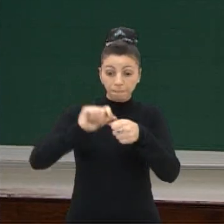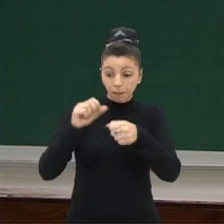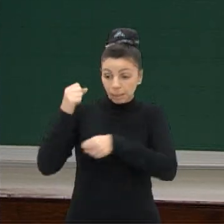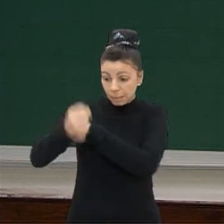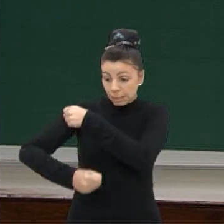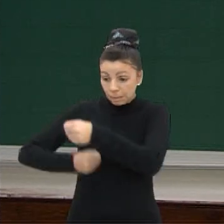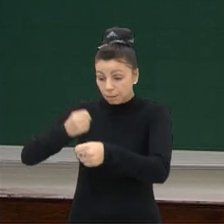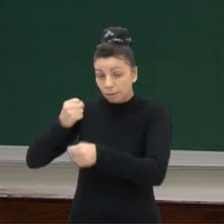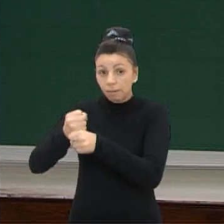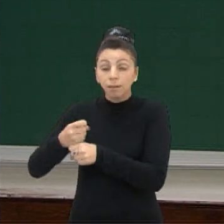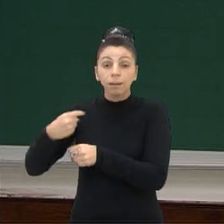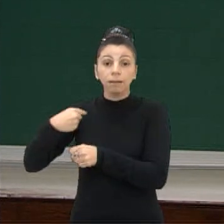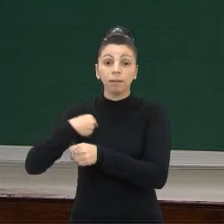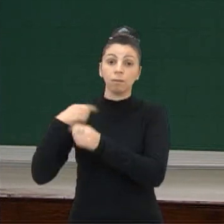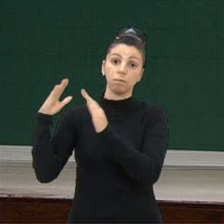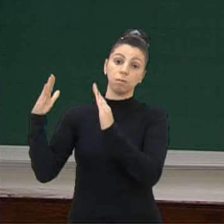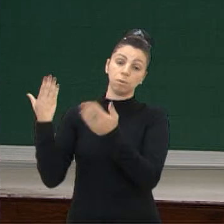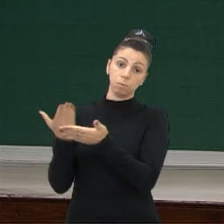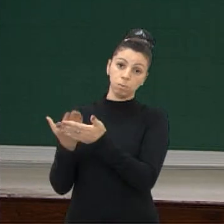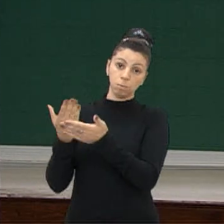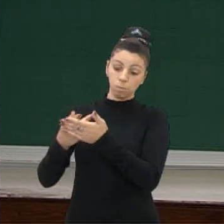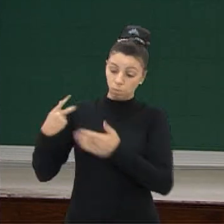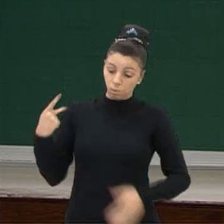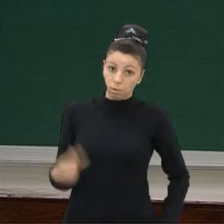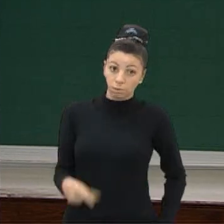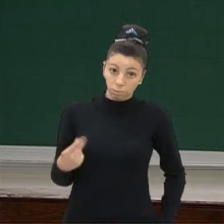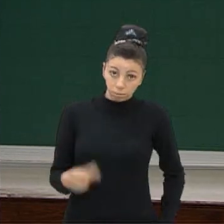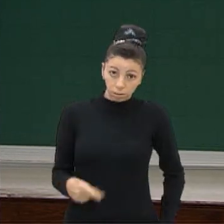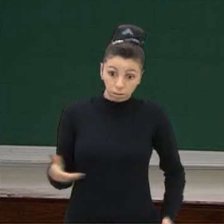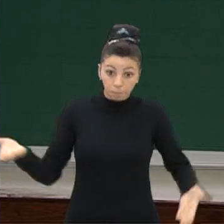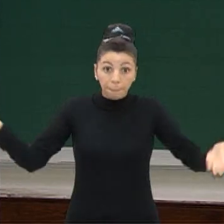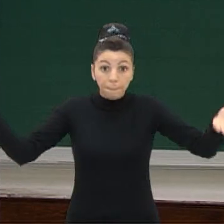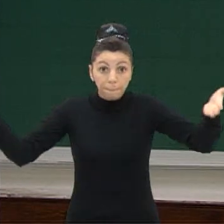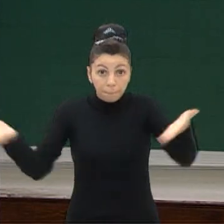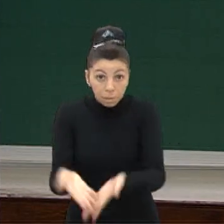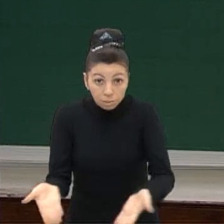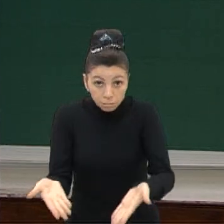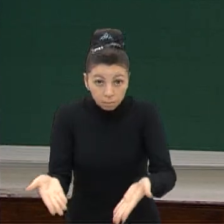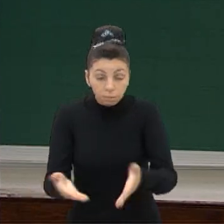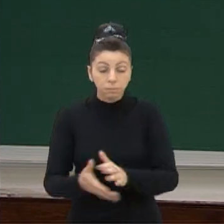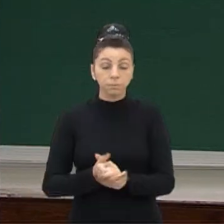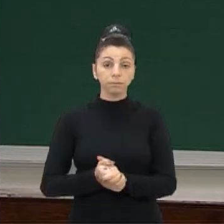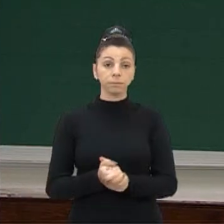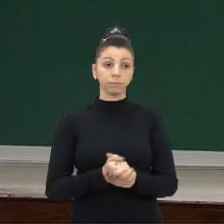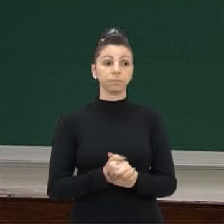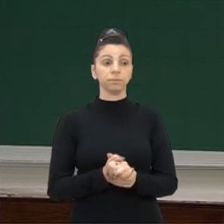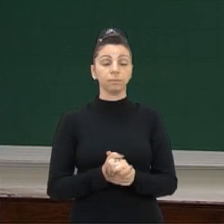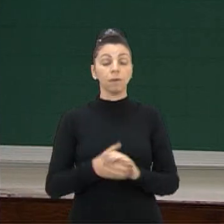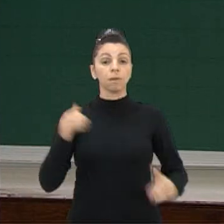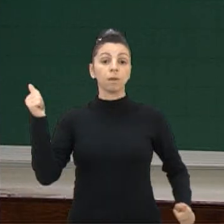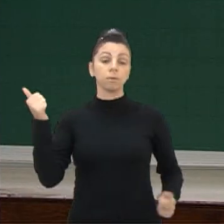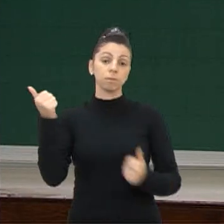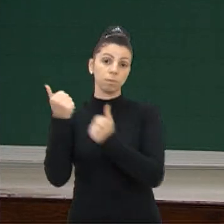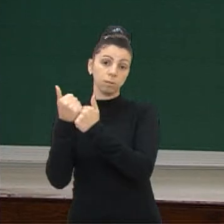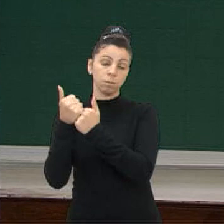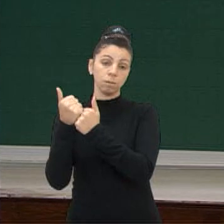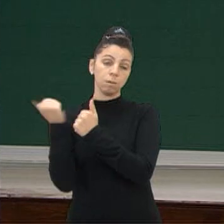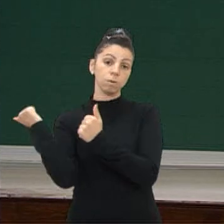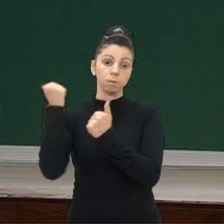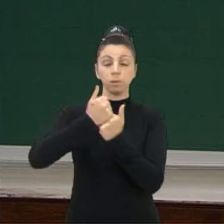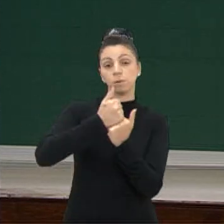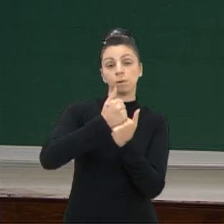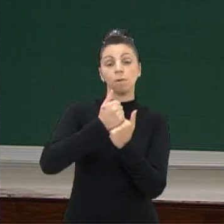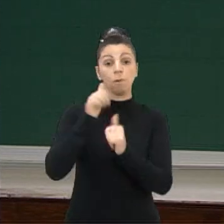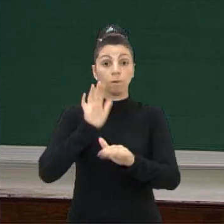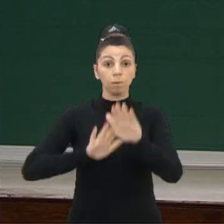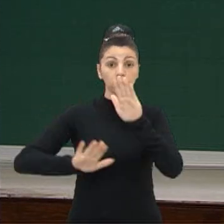estudo aqui e está correto, está no tempo presente. Certo? E quando eu vou fazer a substituição, como no caso que está sendo solicitado aqui, eu tenho que tomar